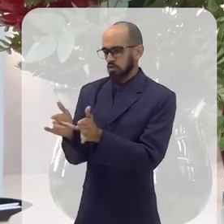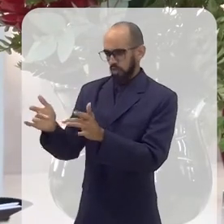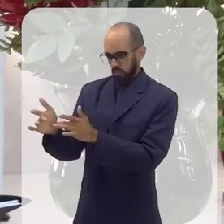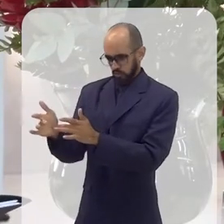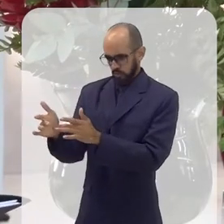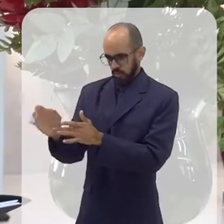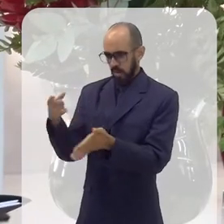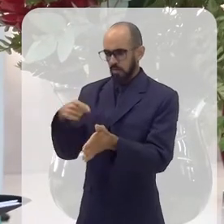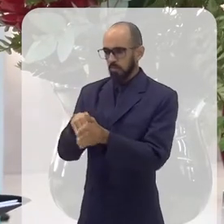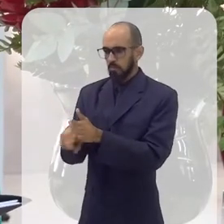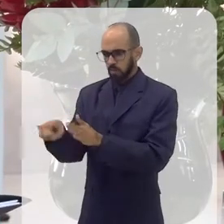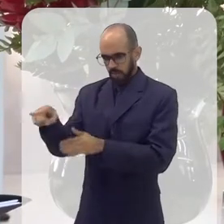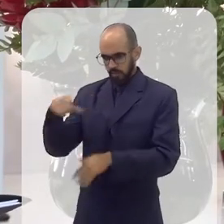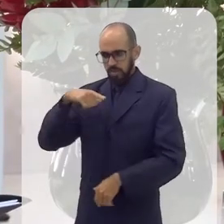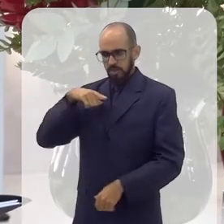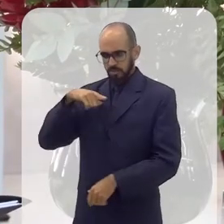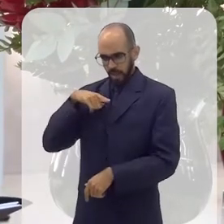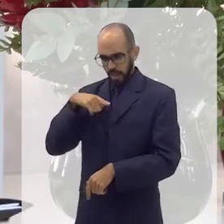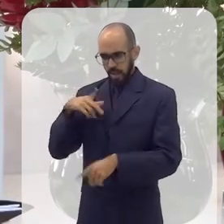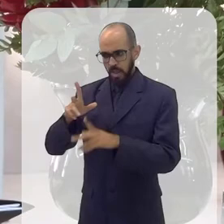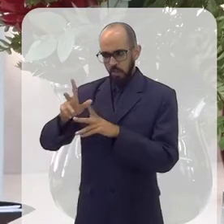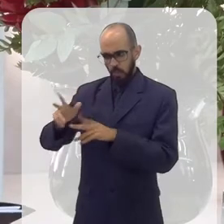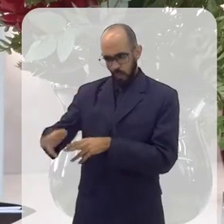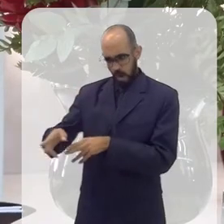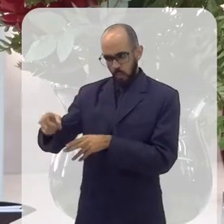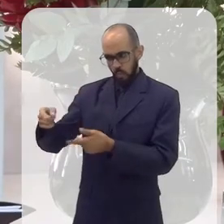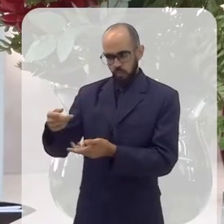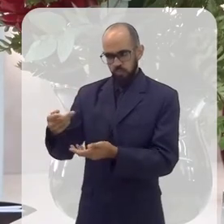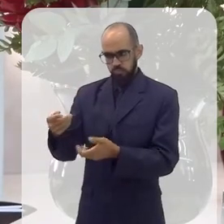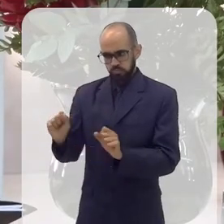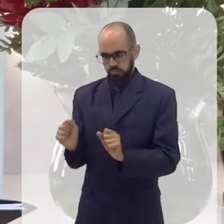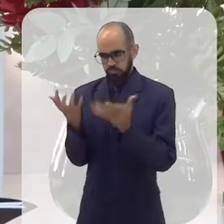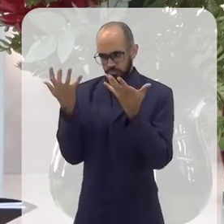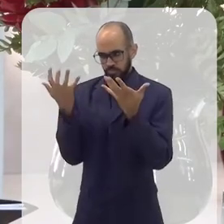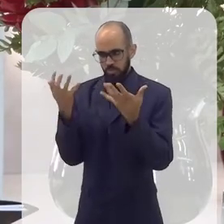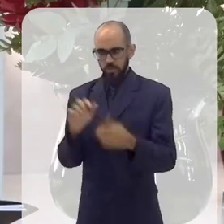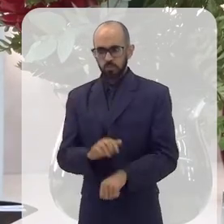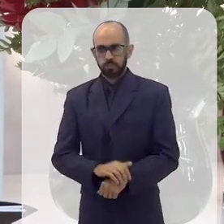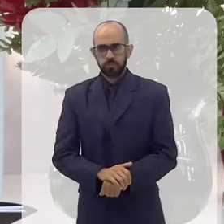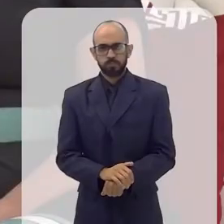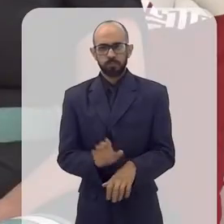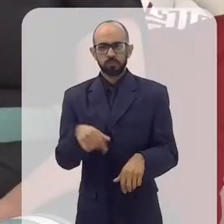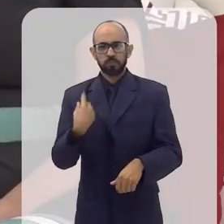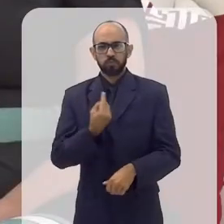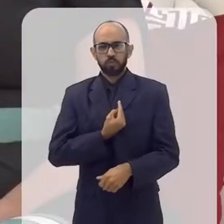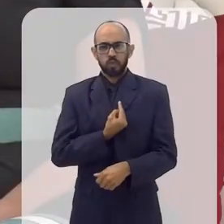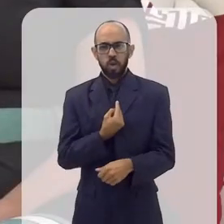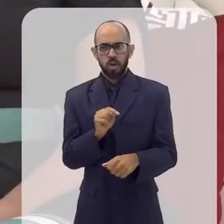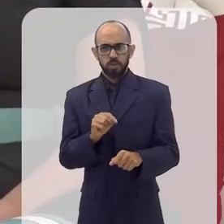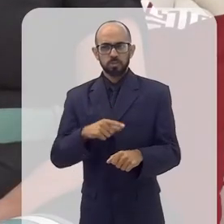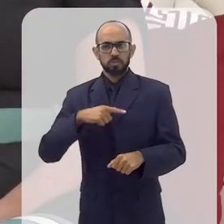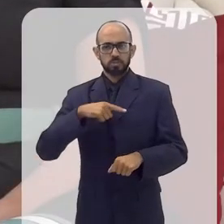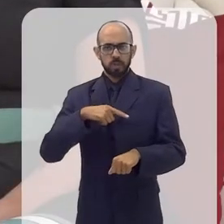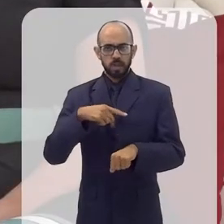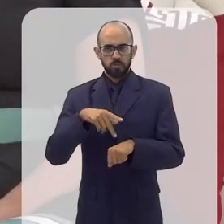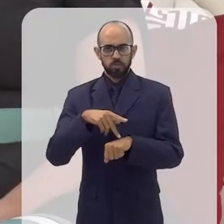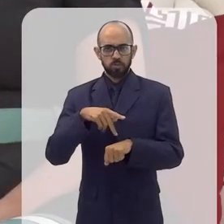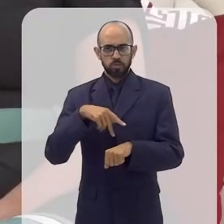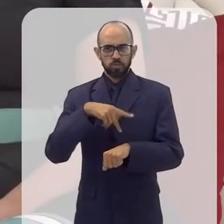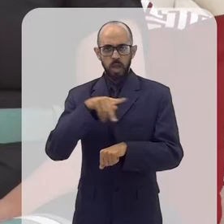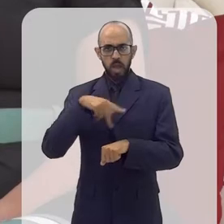Jesus. Vocês têm alguma comemoração assim? Nós comemoramos a